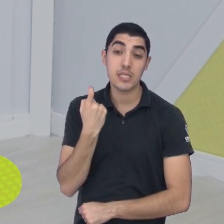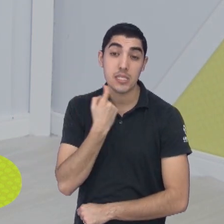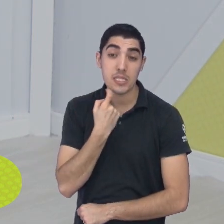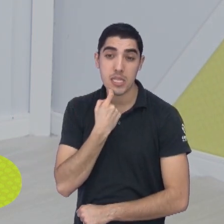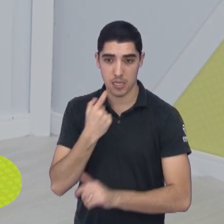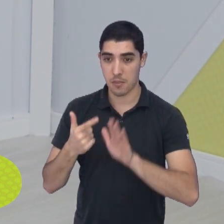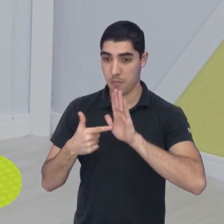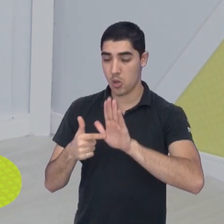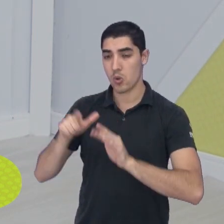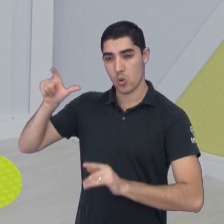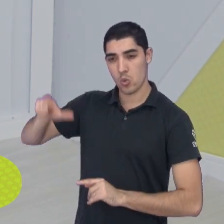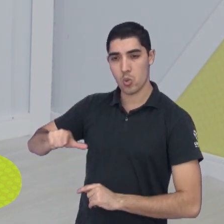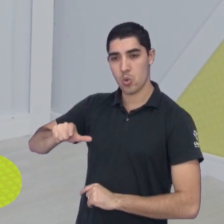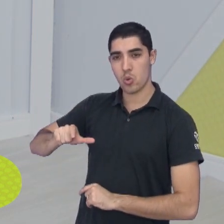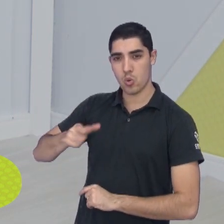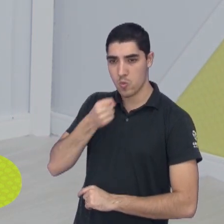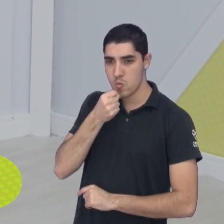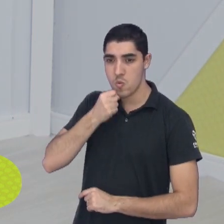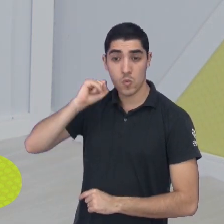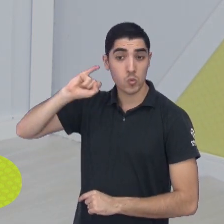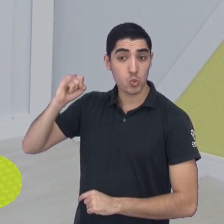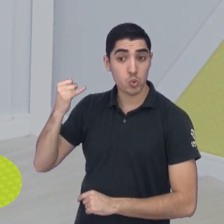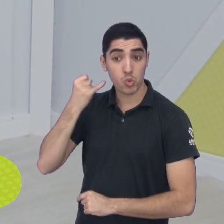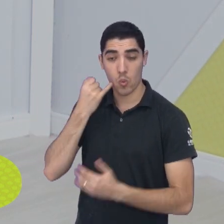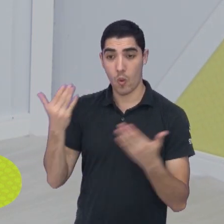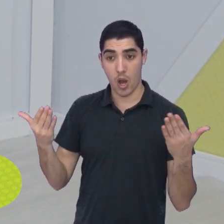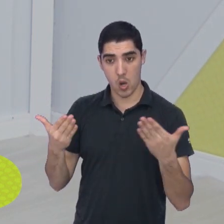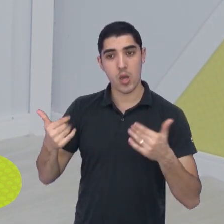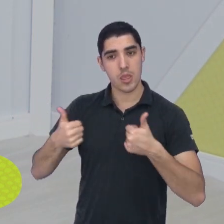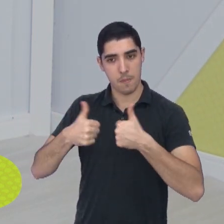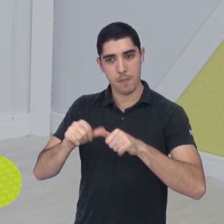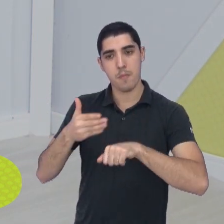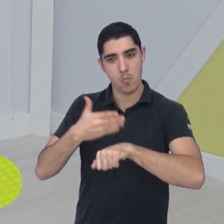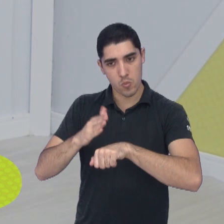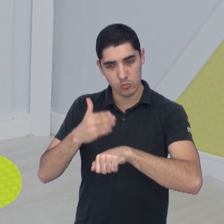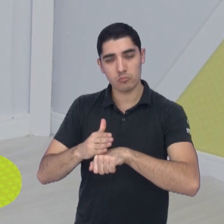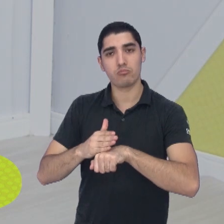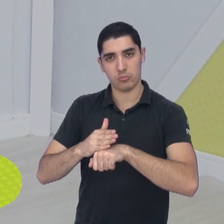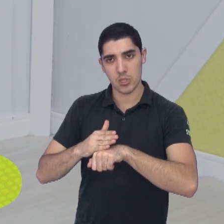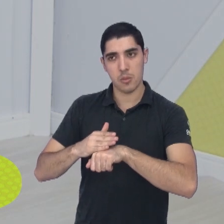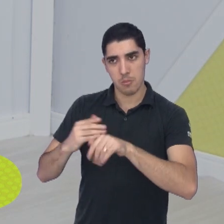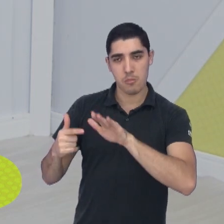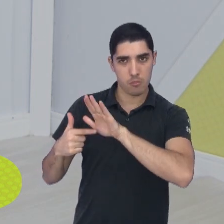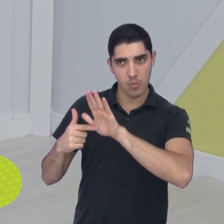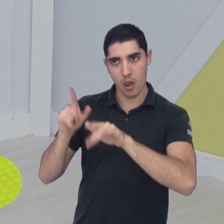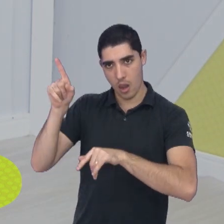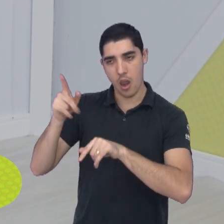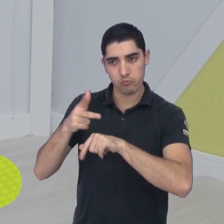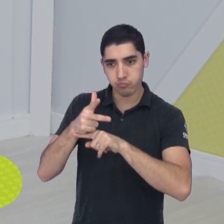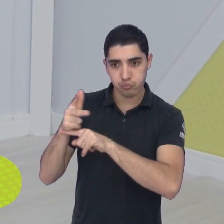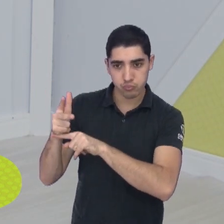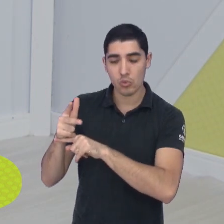isso. João Delfino, nosso repórter, está no treino do São José, vai conversar com o Sérgio Guedes também e com os jogadores,